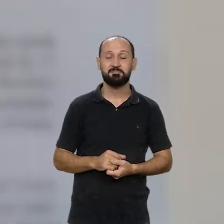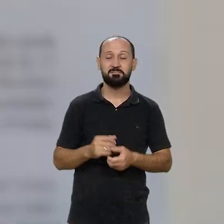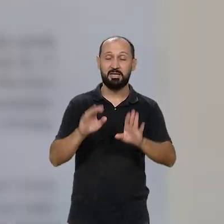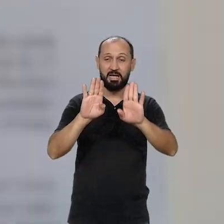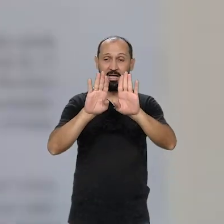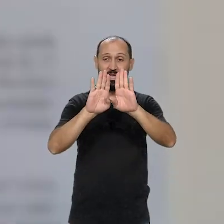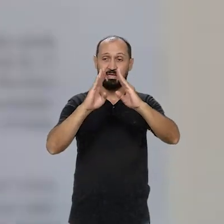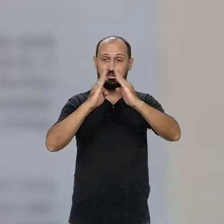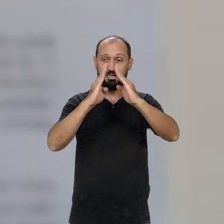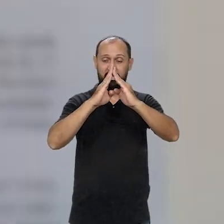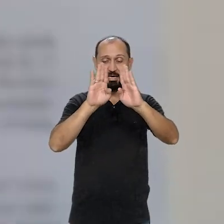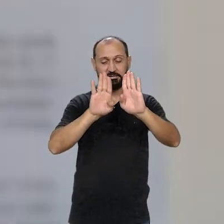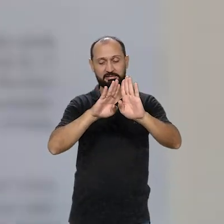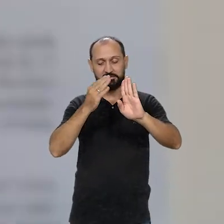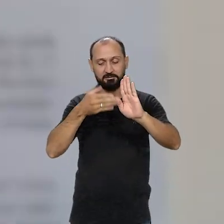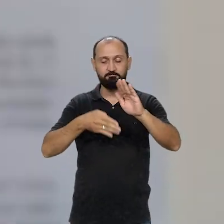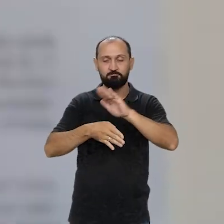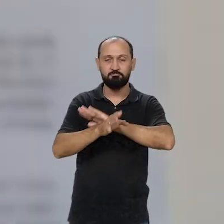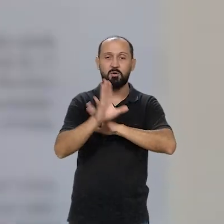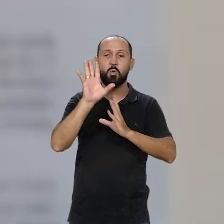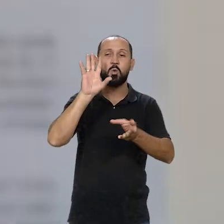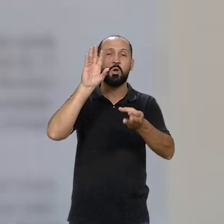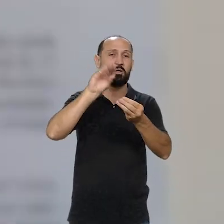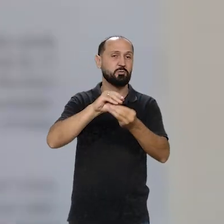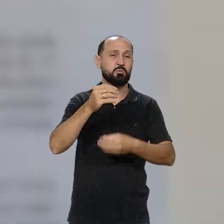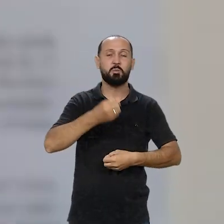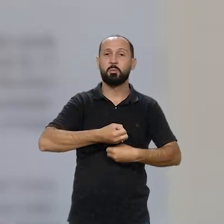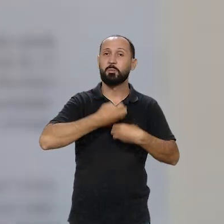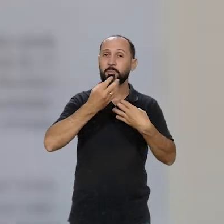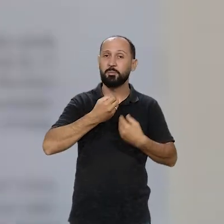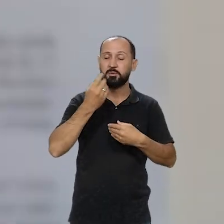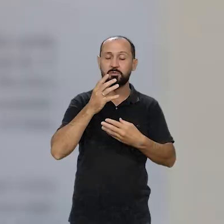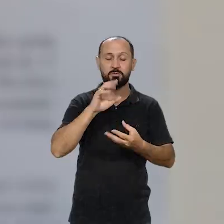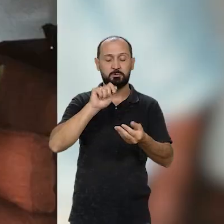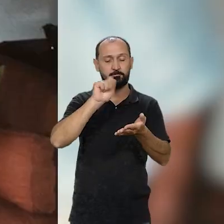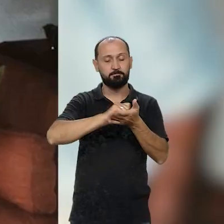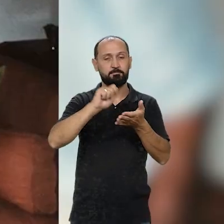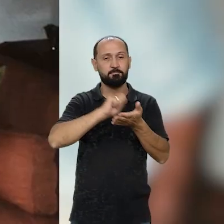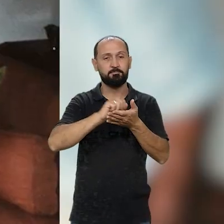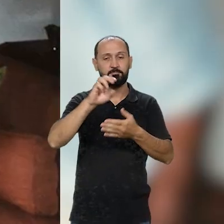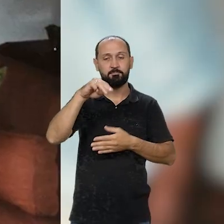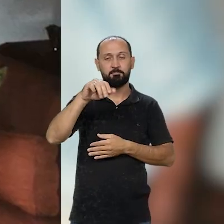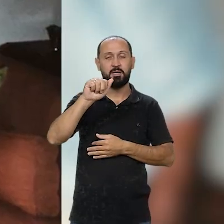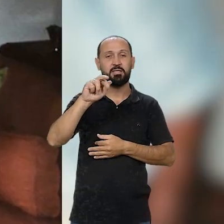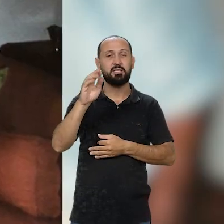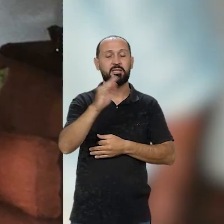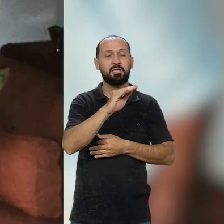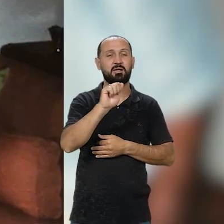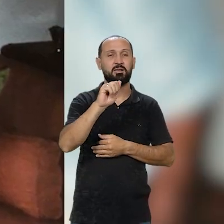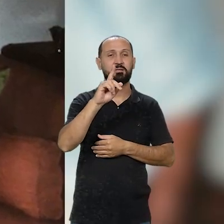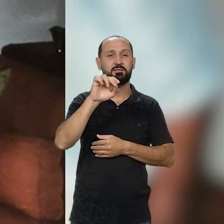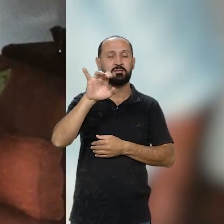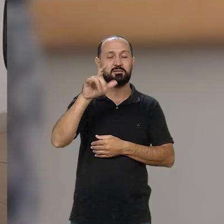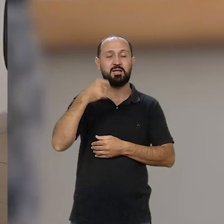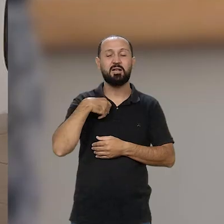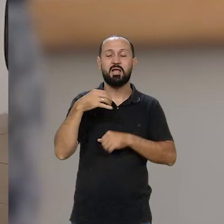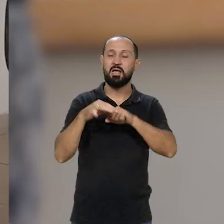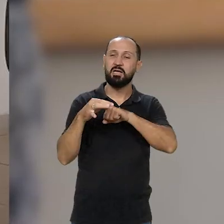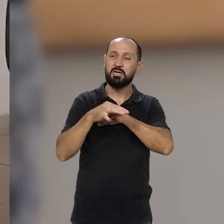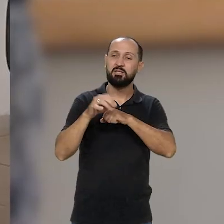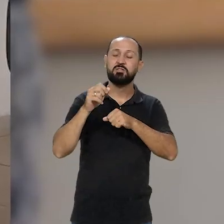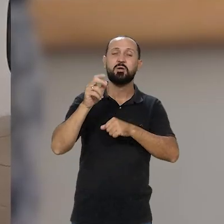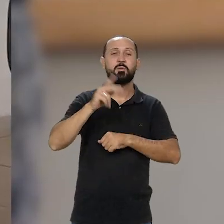Na entrada da casa, há um resumo do projeto poético de Manuel de Barros, escrito por Maria Adélia Menegaso,